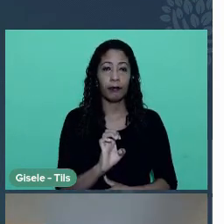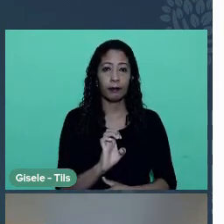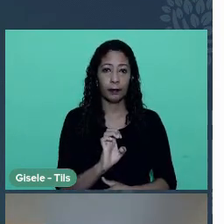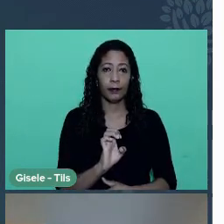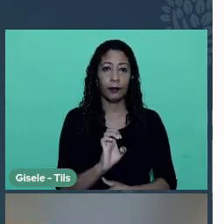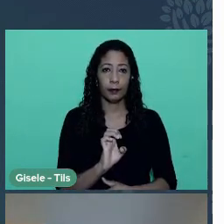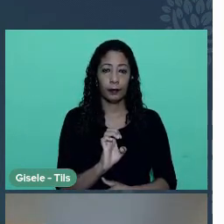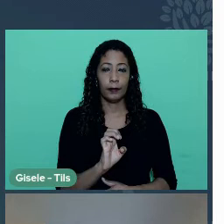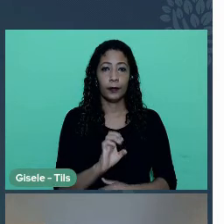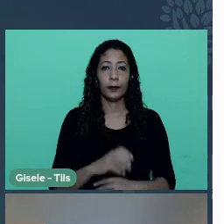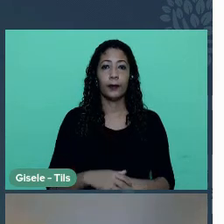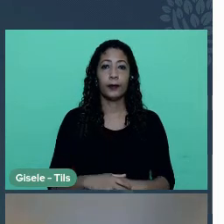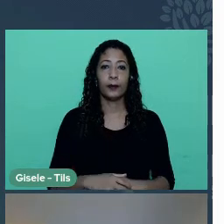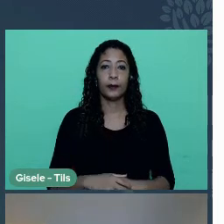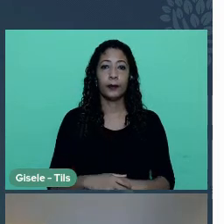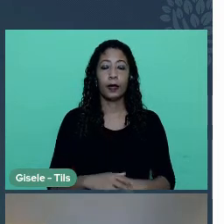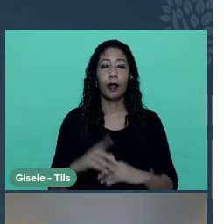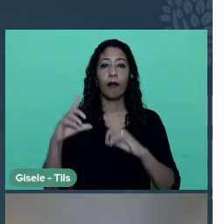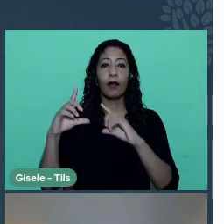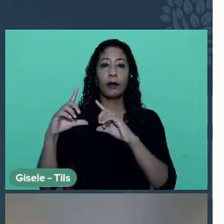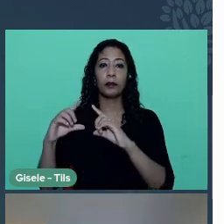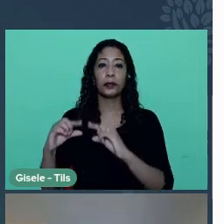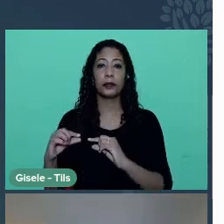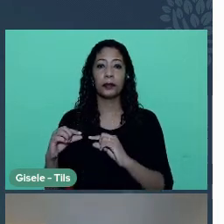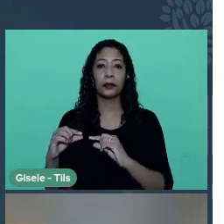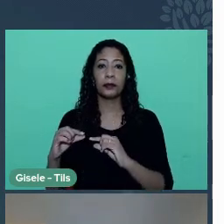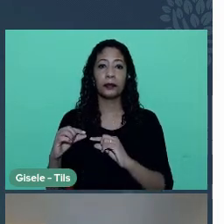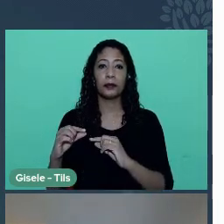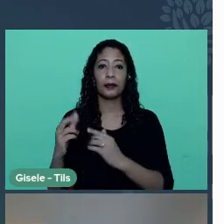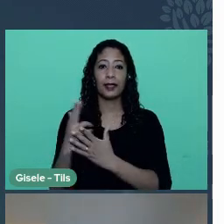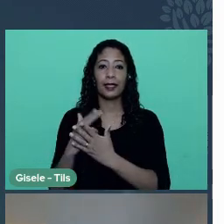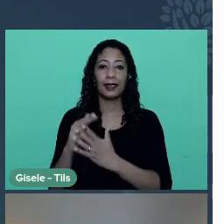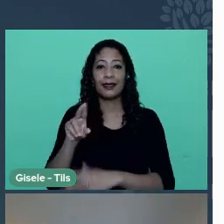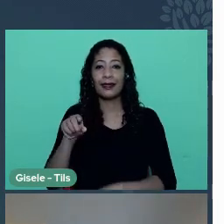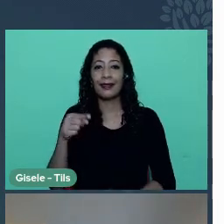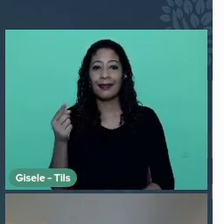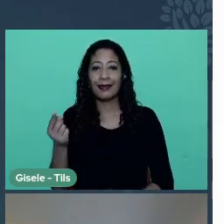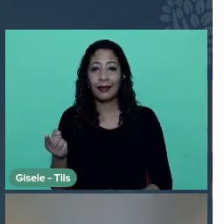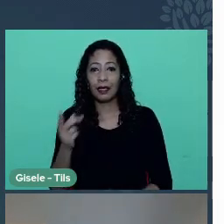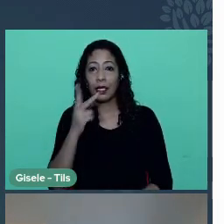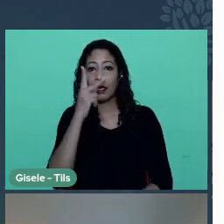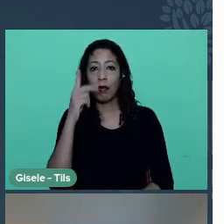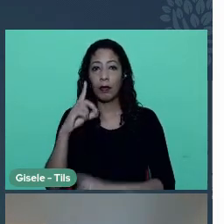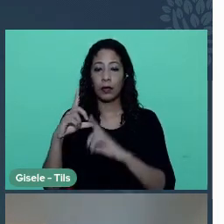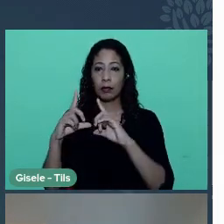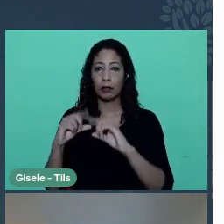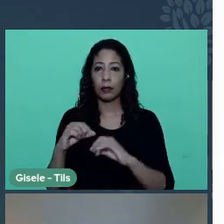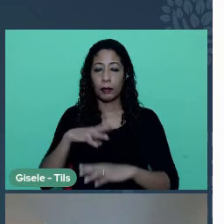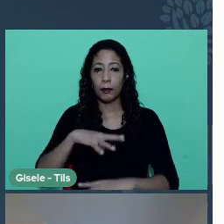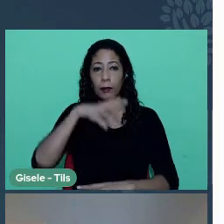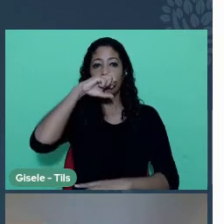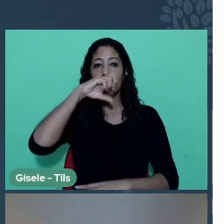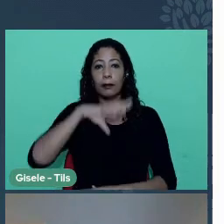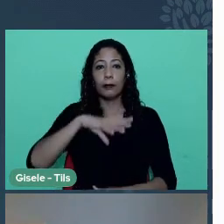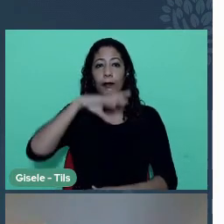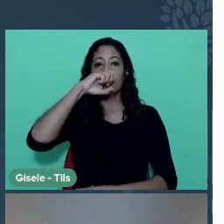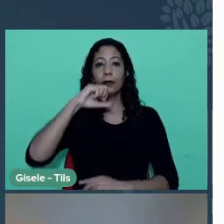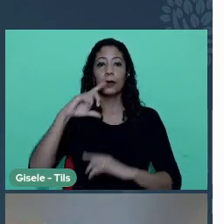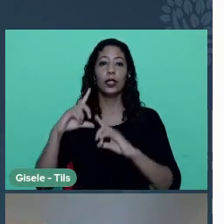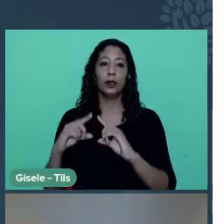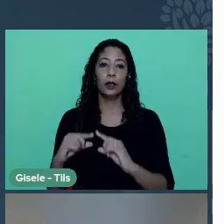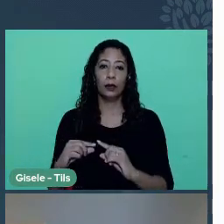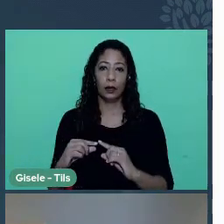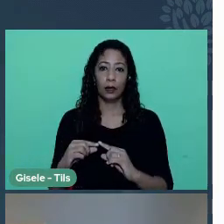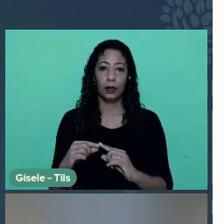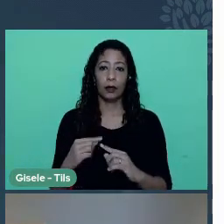de reserva respiratório, diminui. Então, a pessoa fica com uma capacidade pulmonar menor. Isso porque o